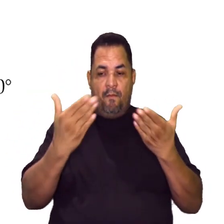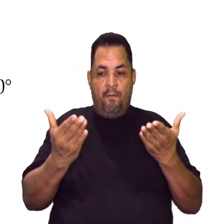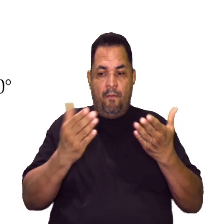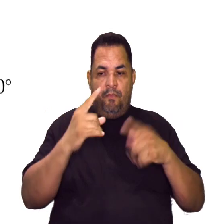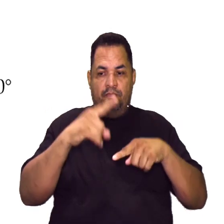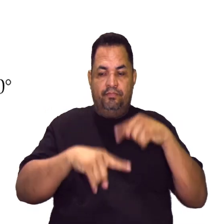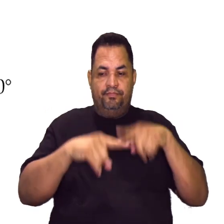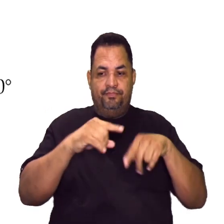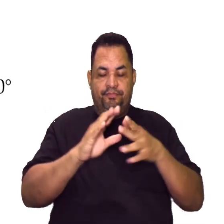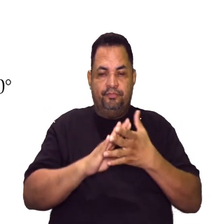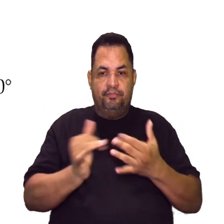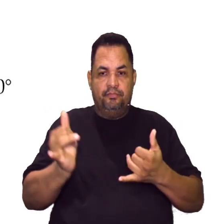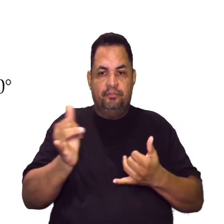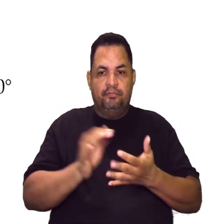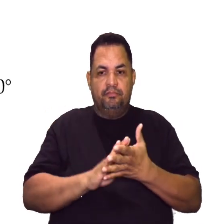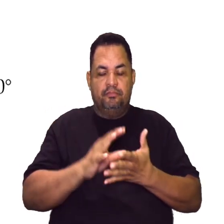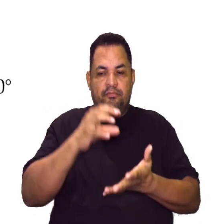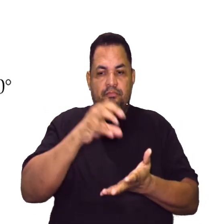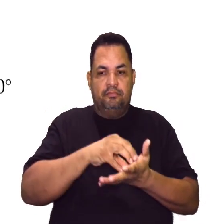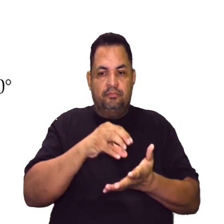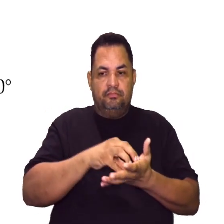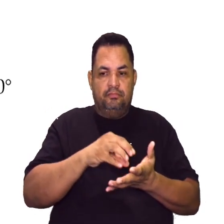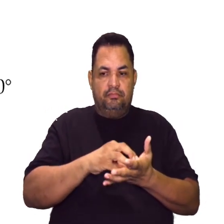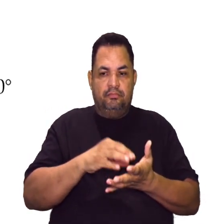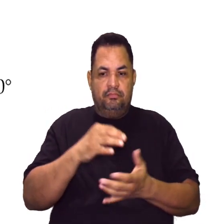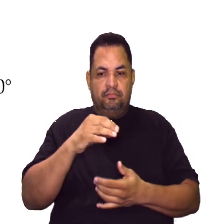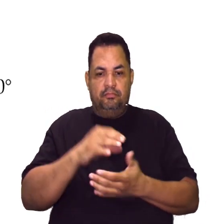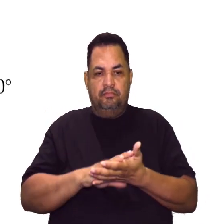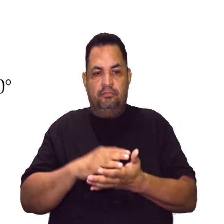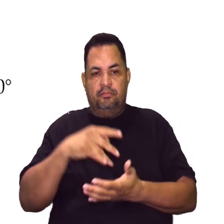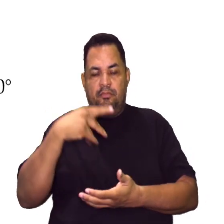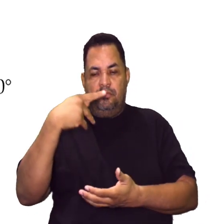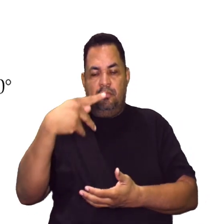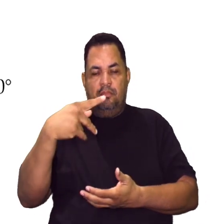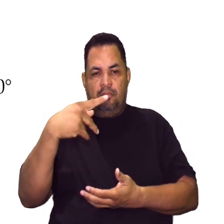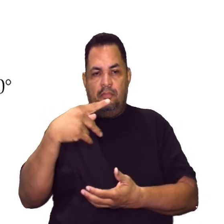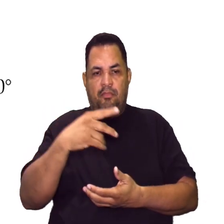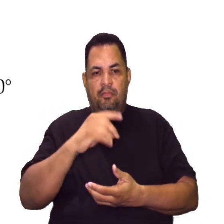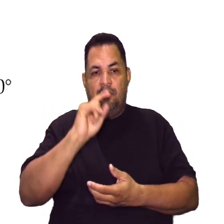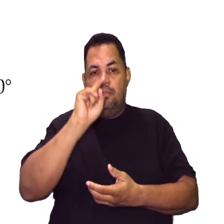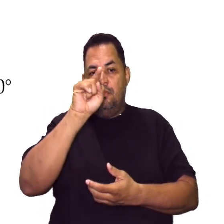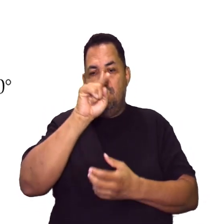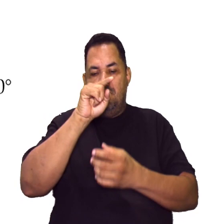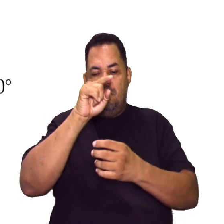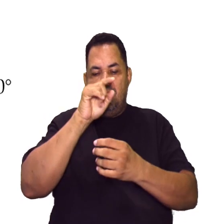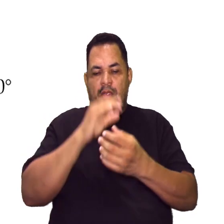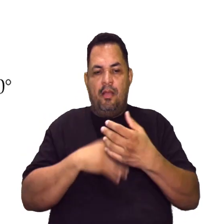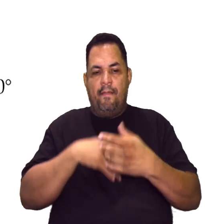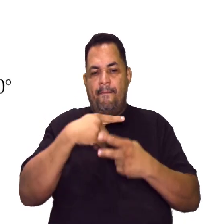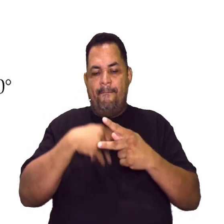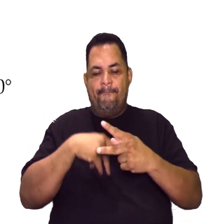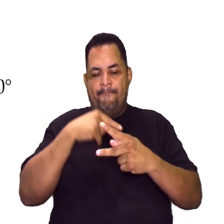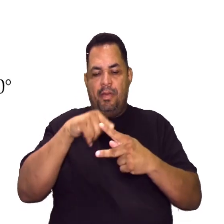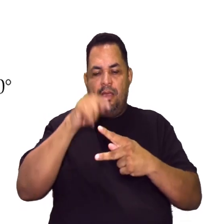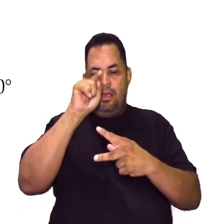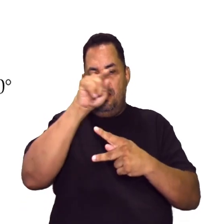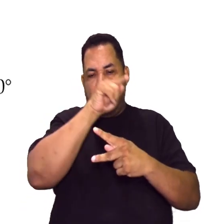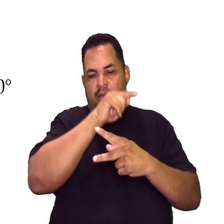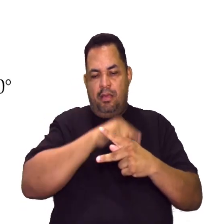ao elemento central, que é o fósforo, os 5 átomos de cloro que estão ligados a ele,